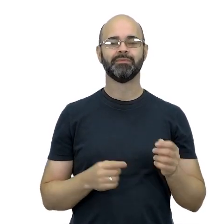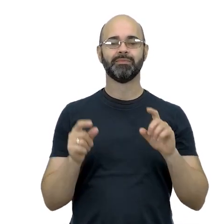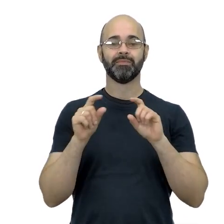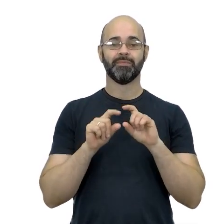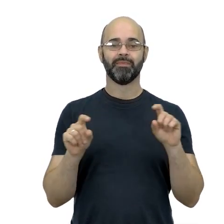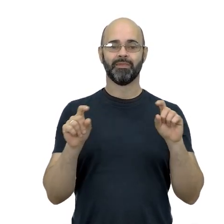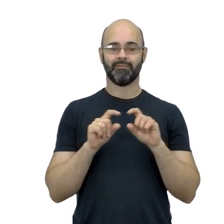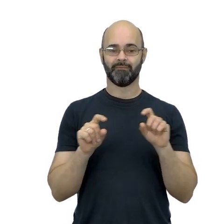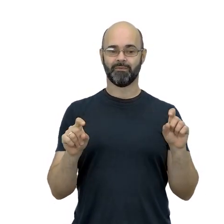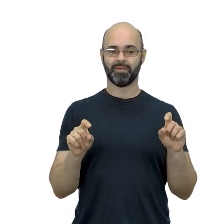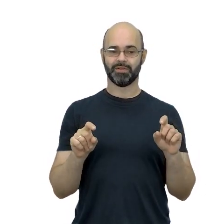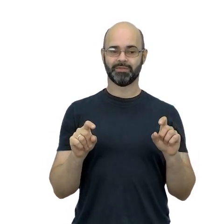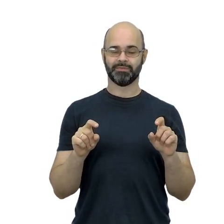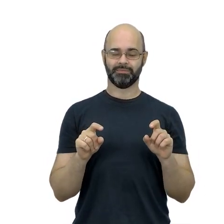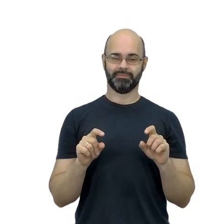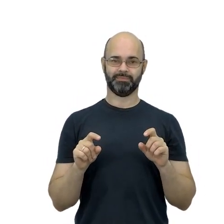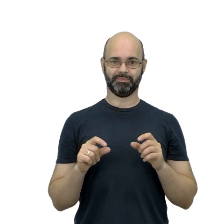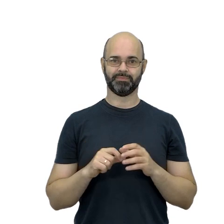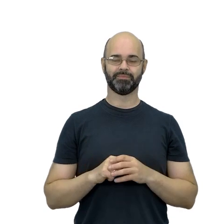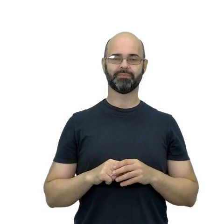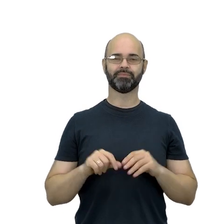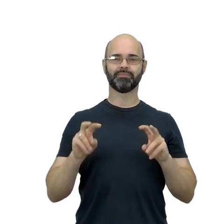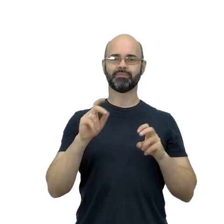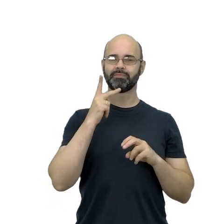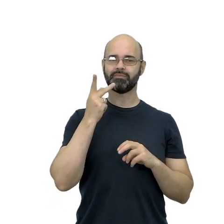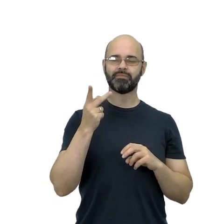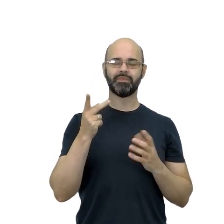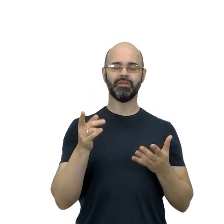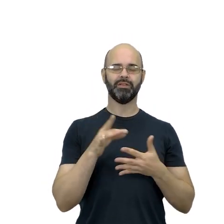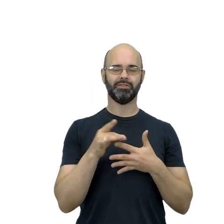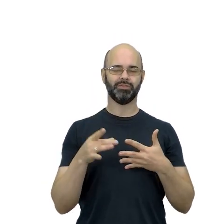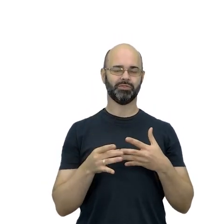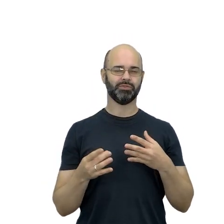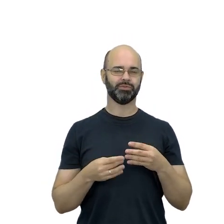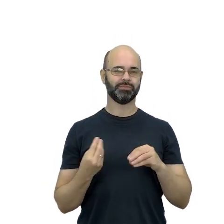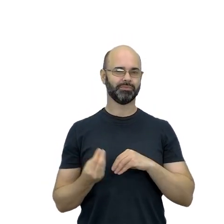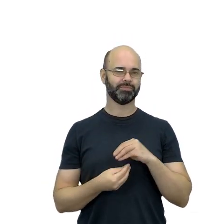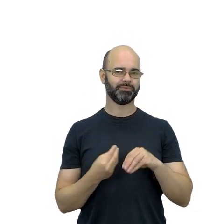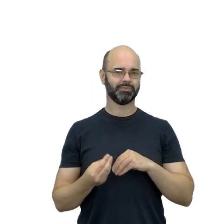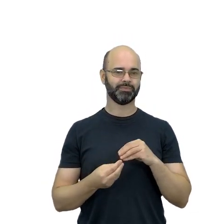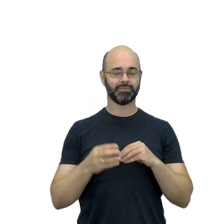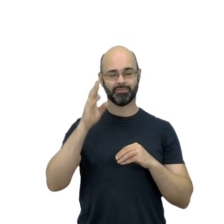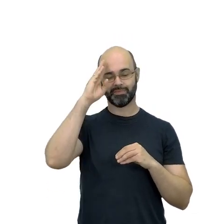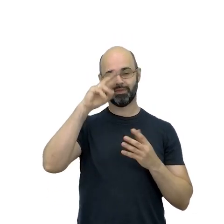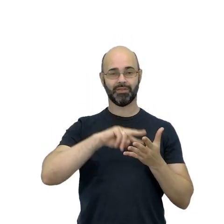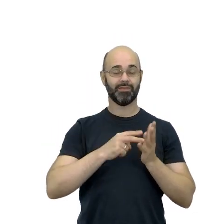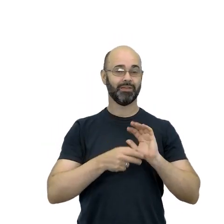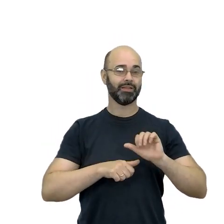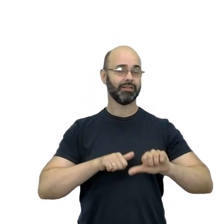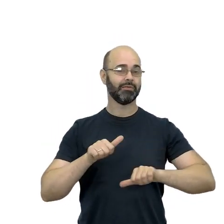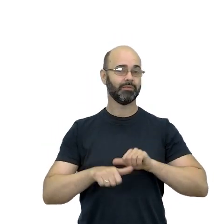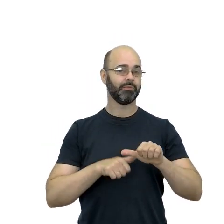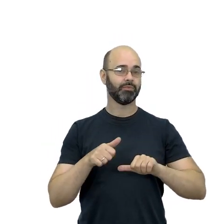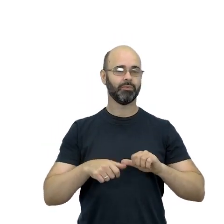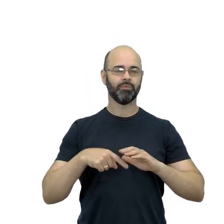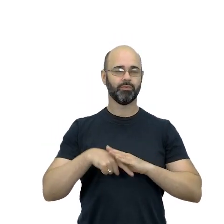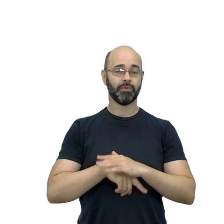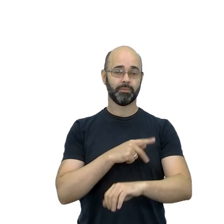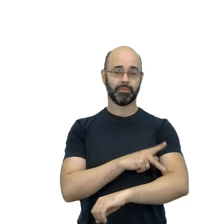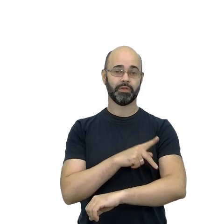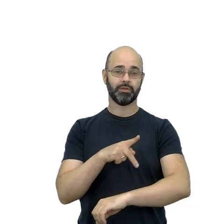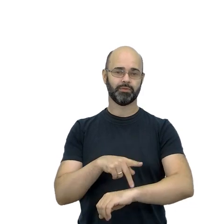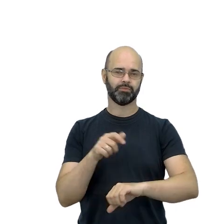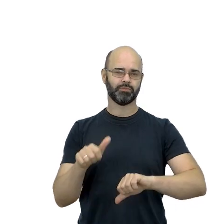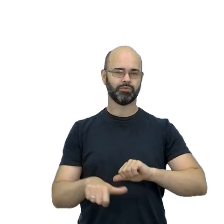que aparece no livro de Thyssen, né, que ela diz que a interdisciplinaridade ela consiste em uma transformação profunda da pedagogia,